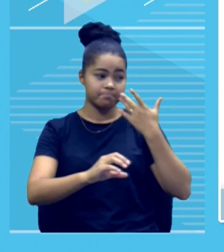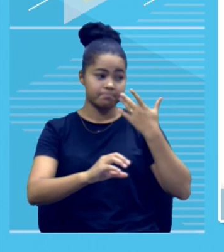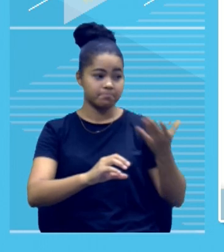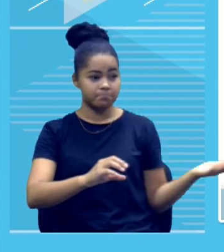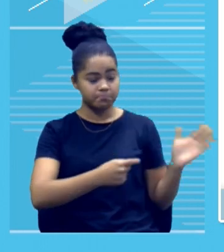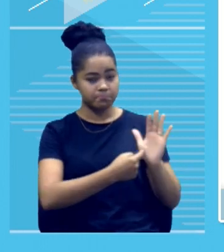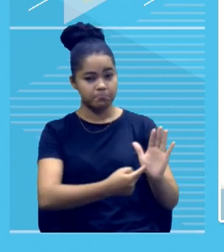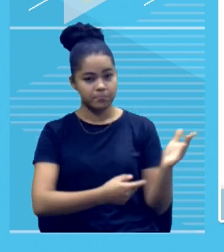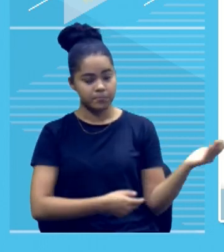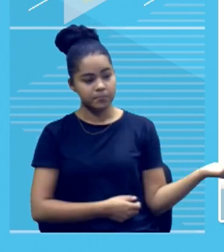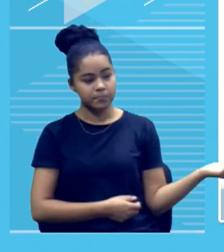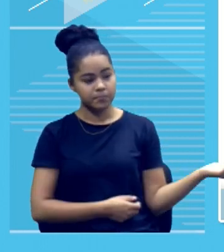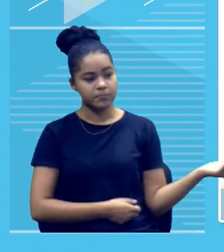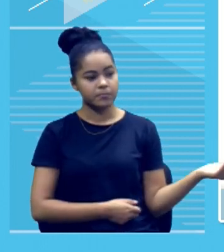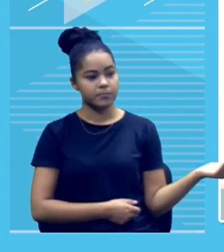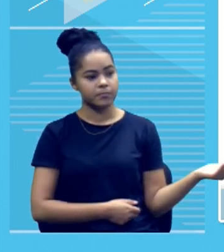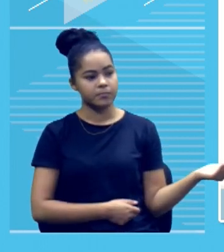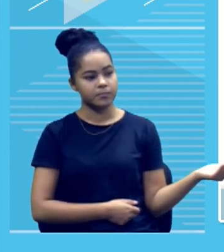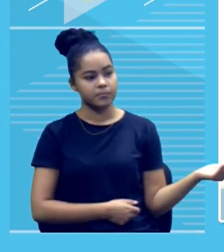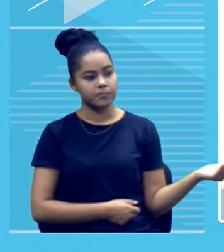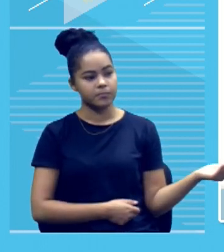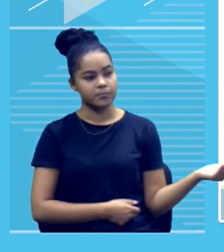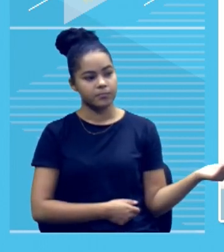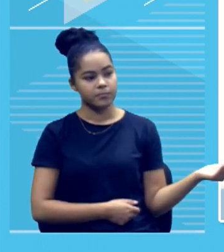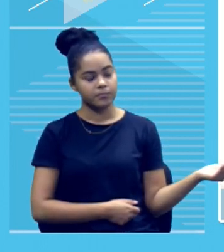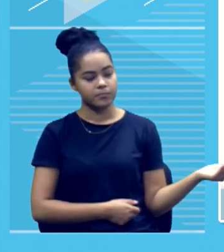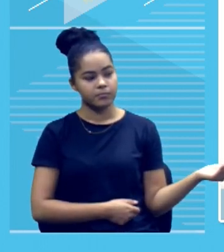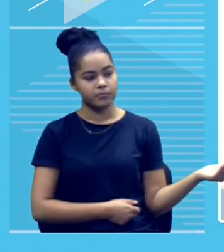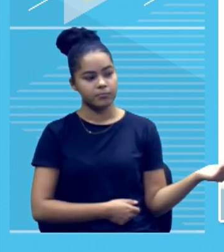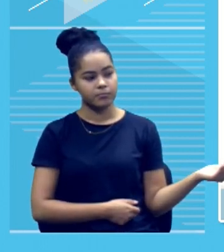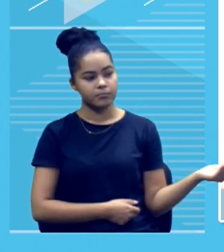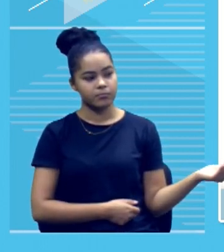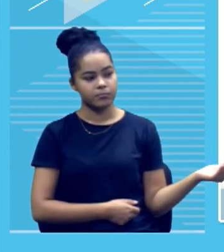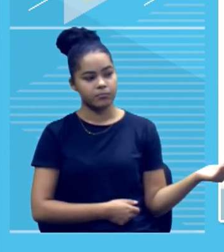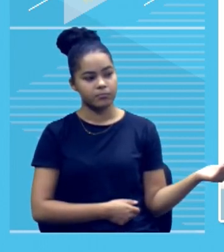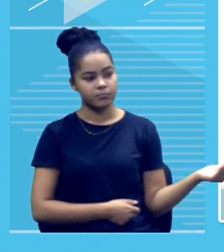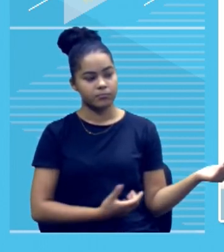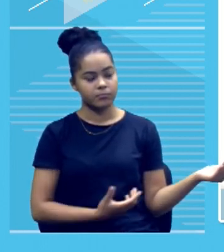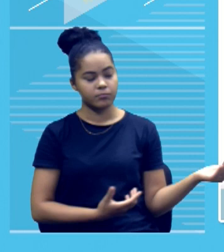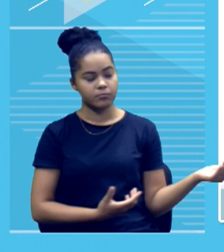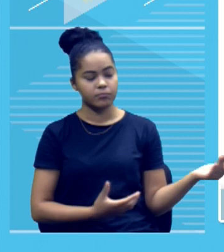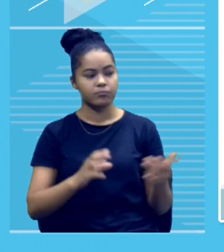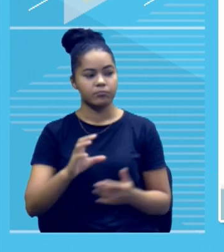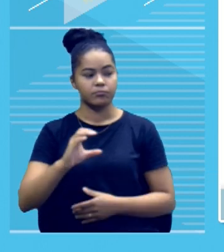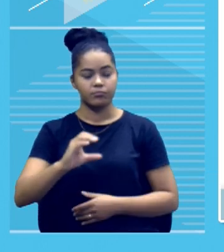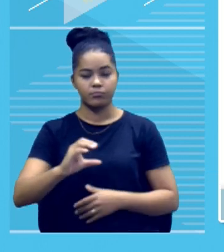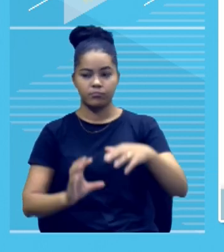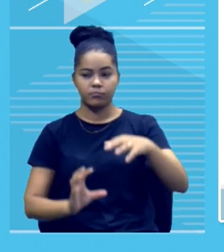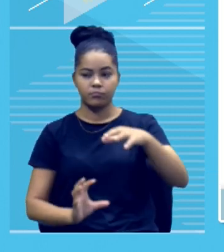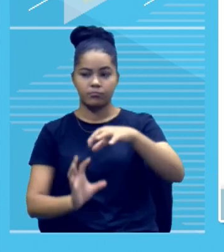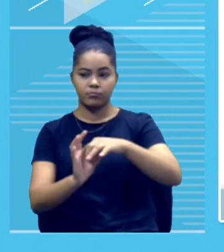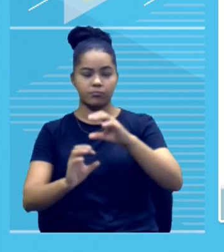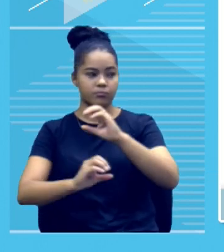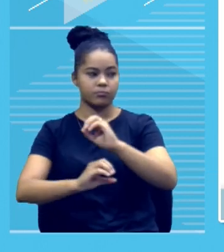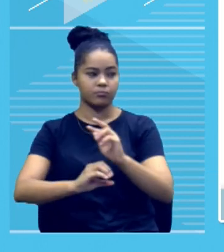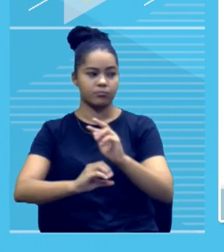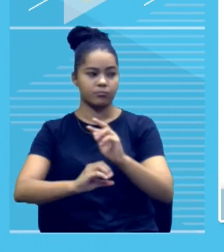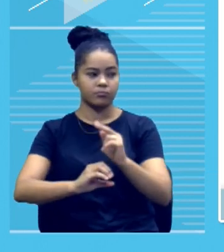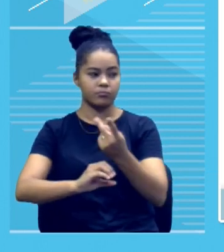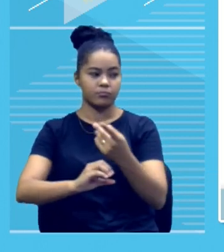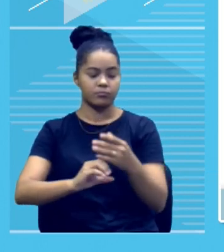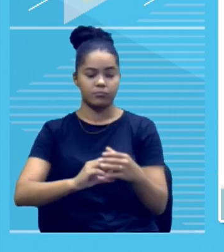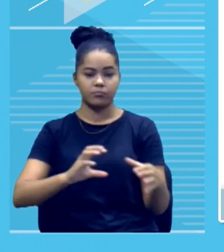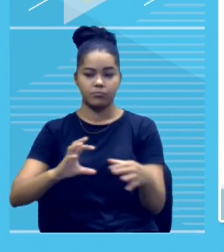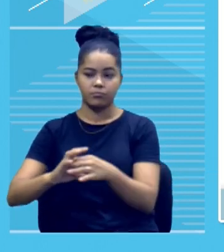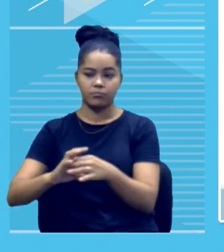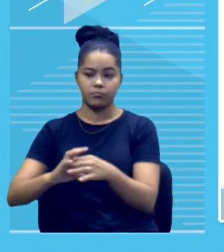aqui. Pessoal, olha o carbono assimétrico, esse de azul aqui, ó. Esse ligante, ó, é diferente